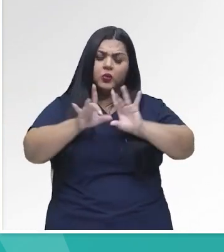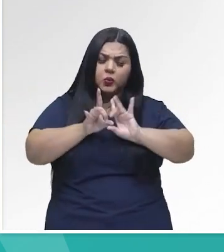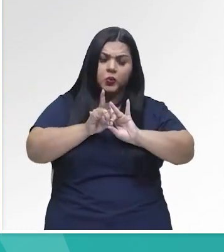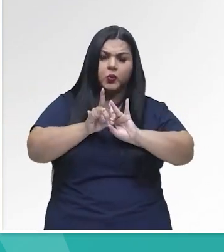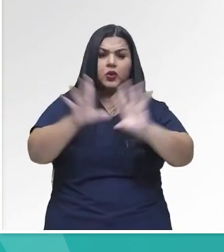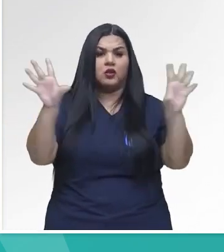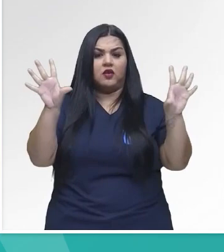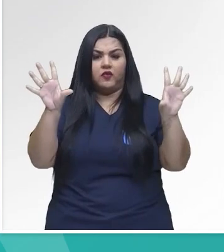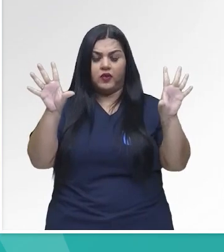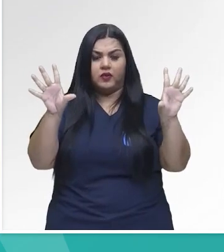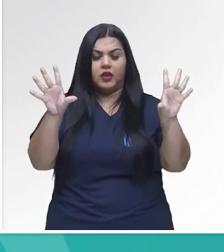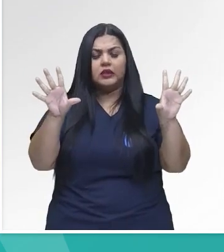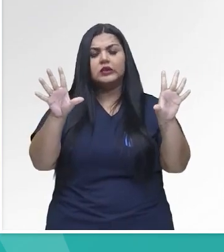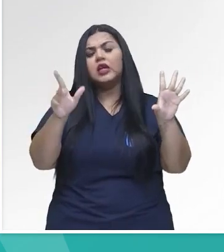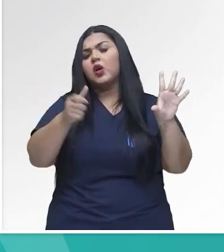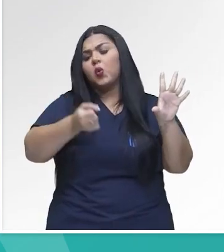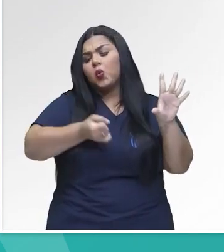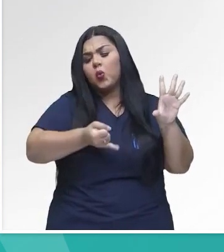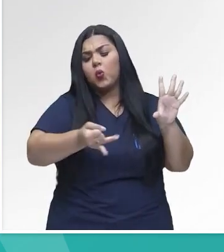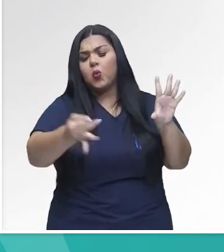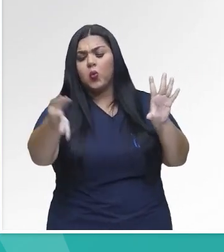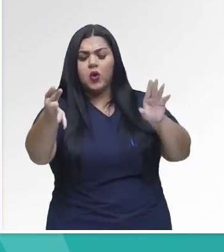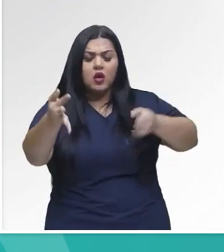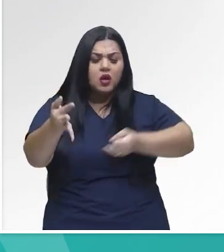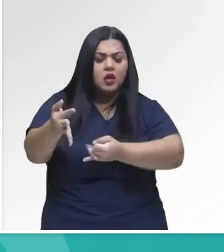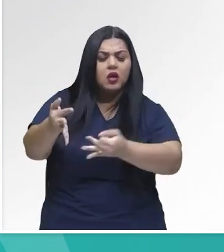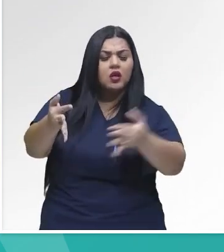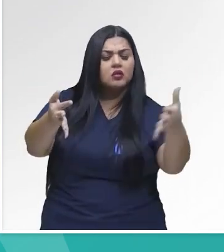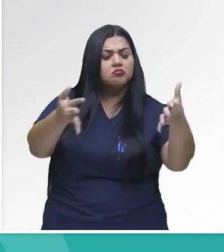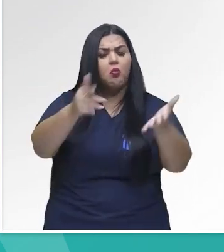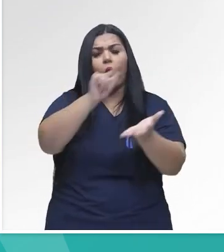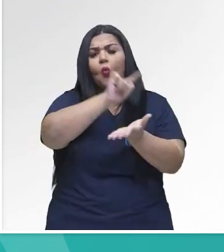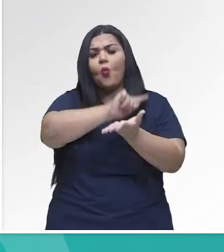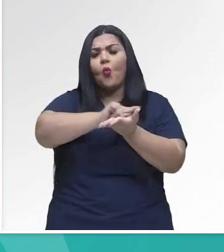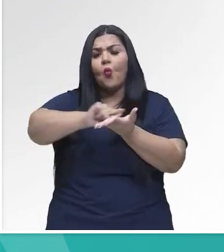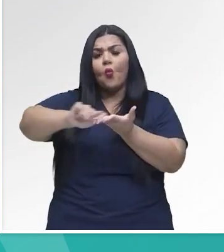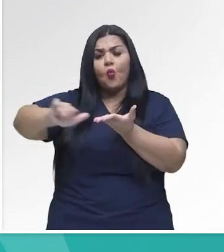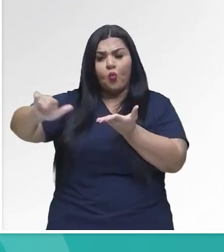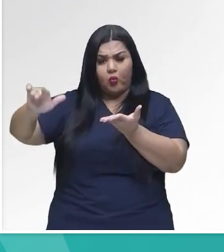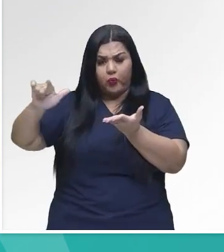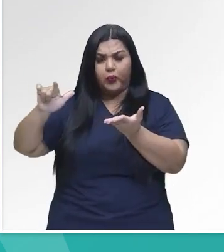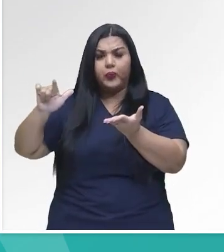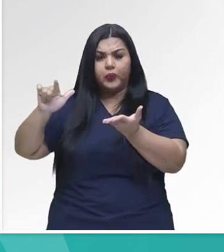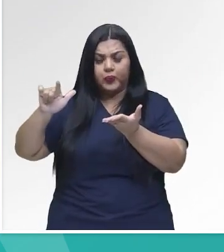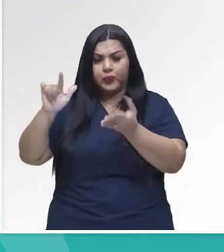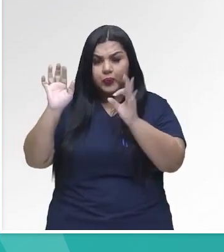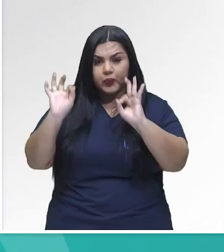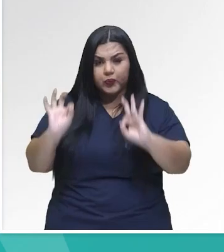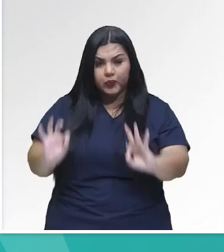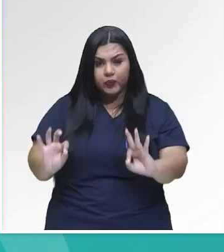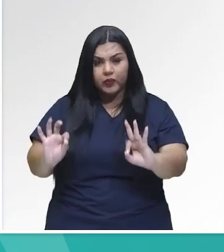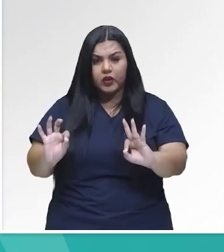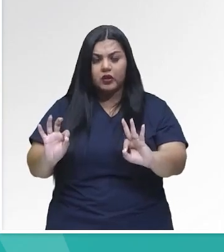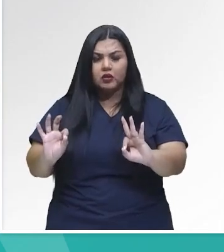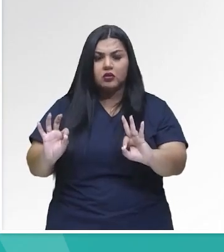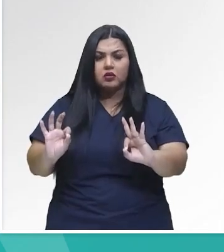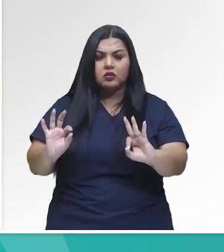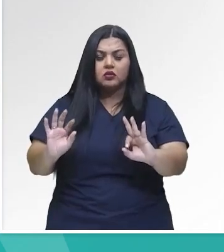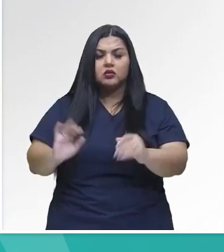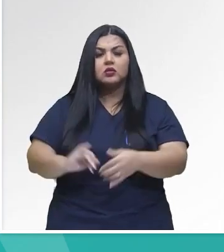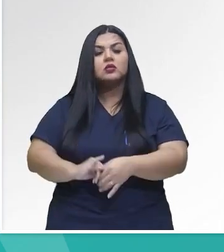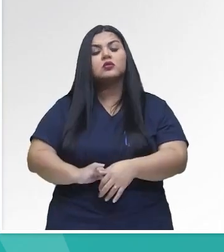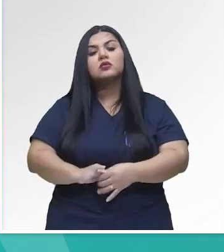desloca tantas casas quantas estiverem desocupadas, certo? Tantas casas quantas